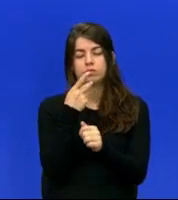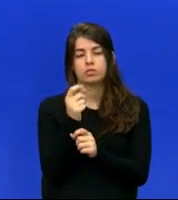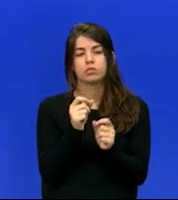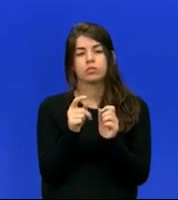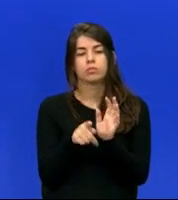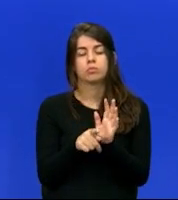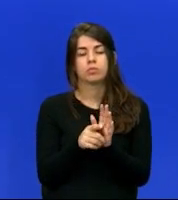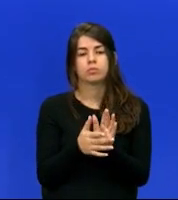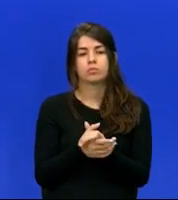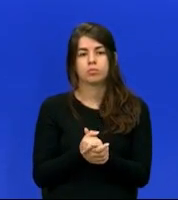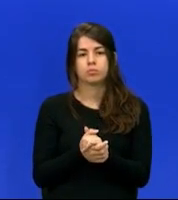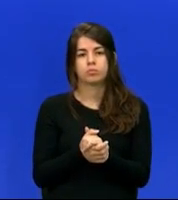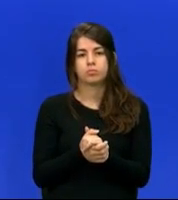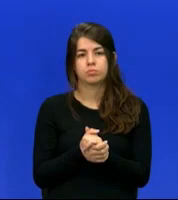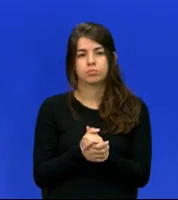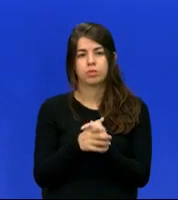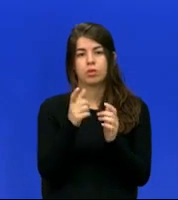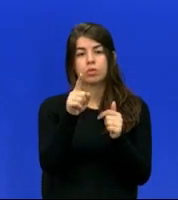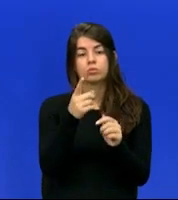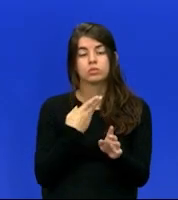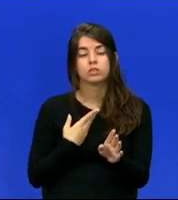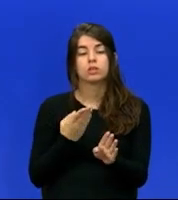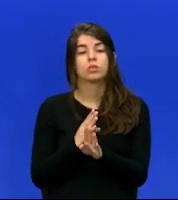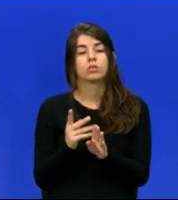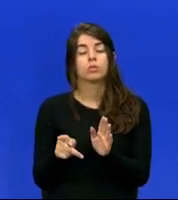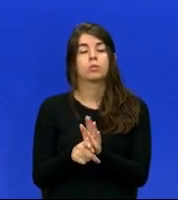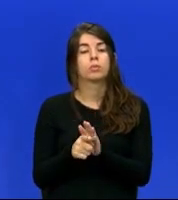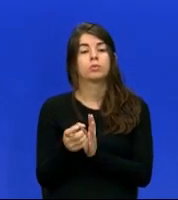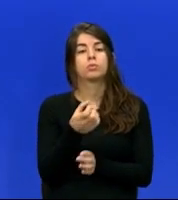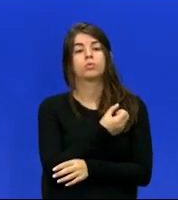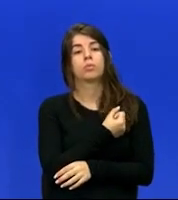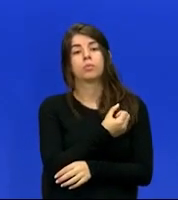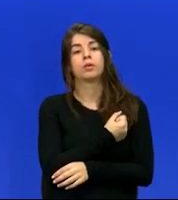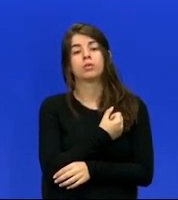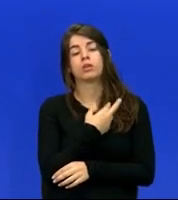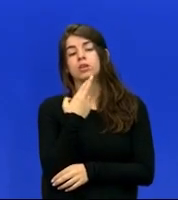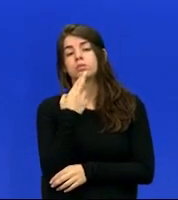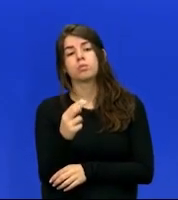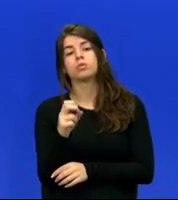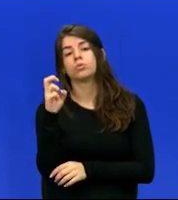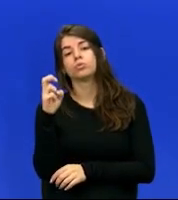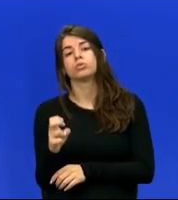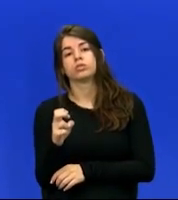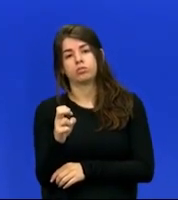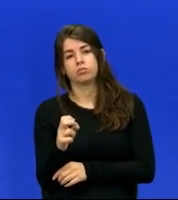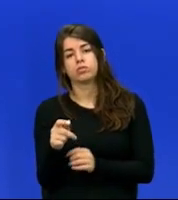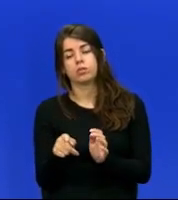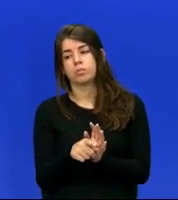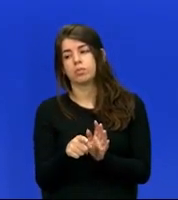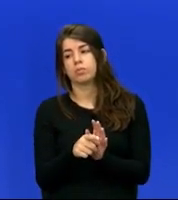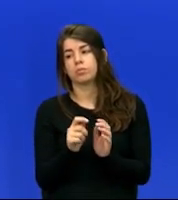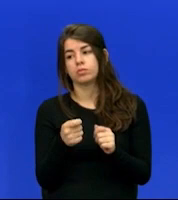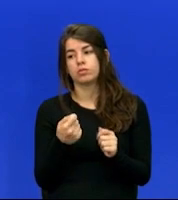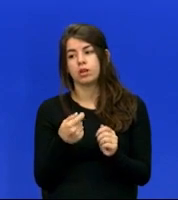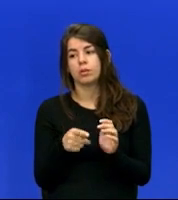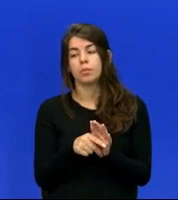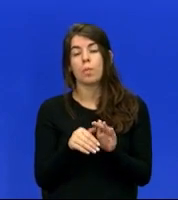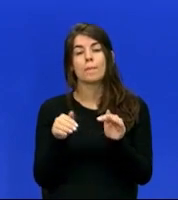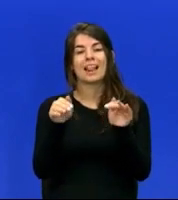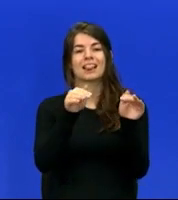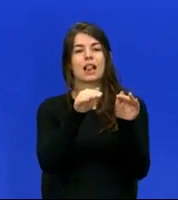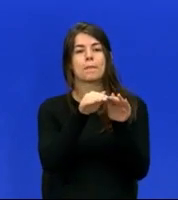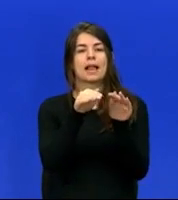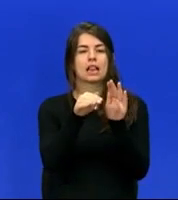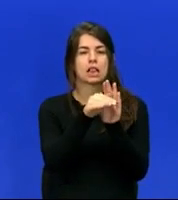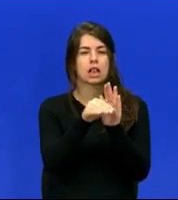uma relação onde você vai estar encontrando um valor correspondente a esse x, que vai ser através da